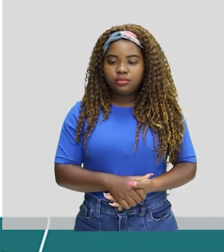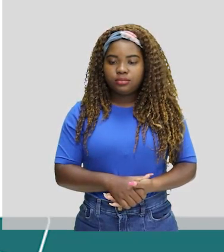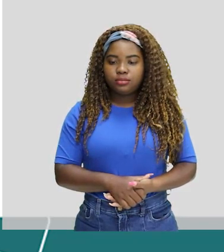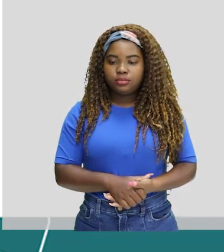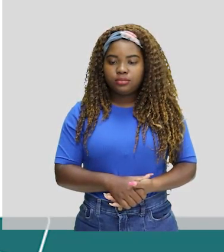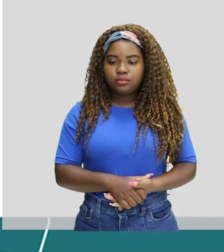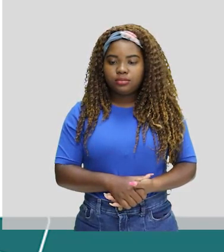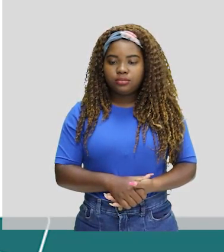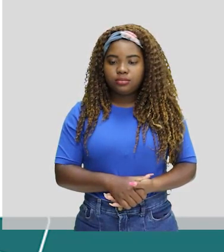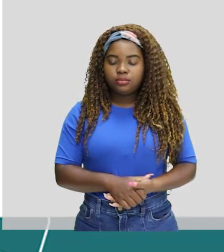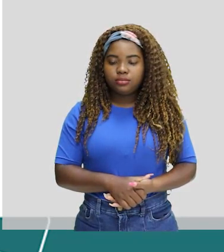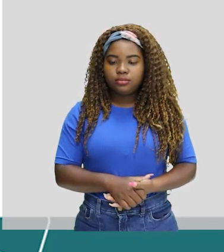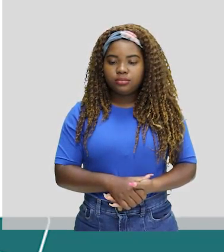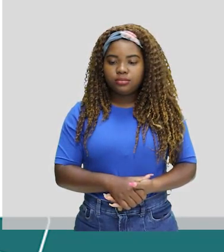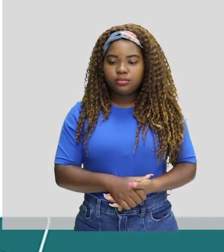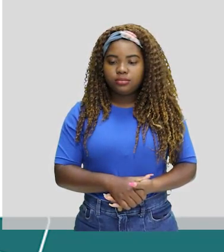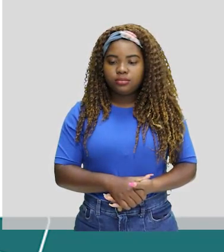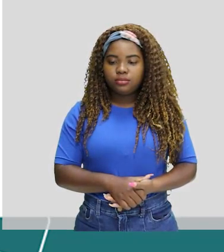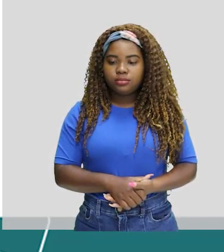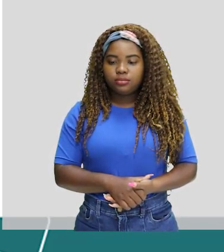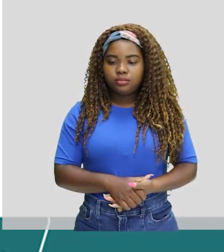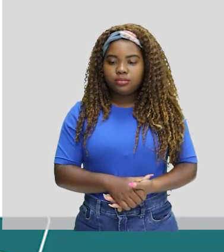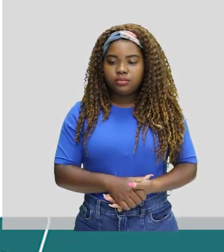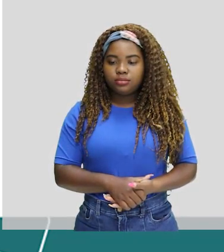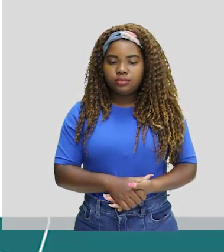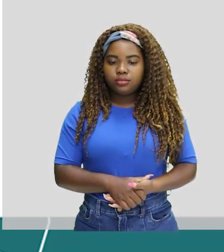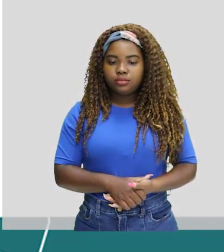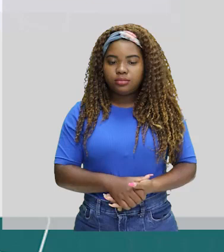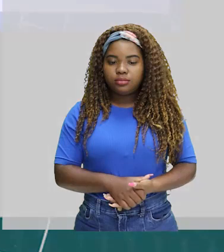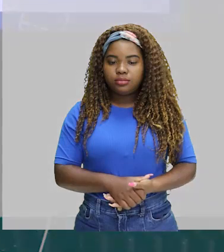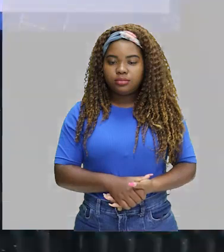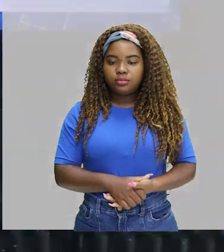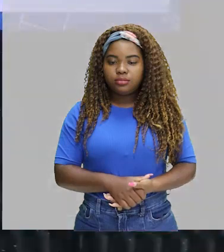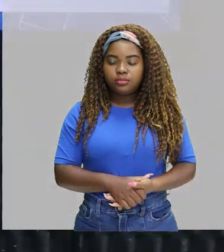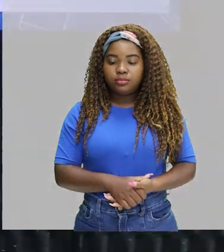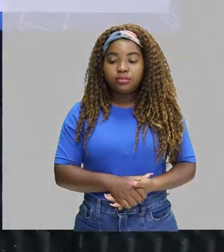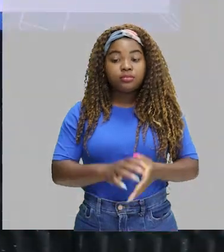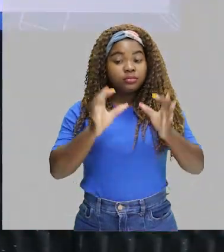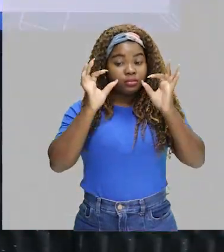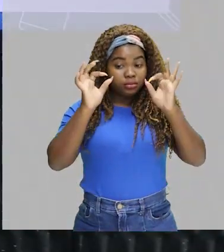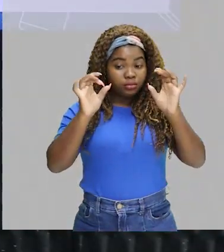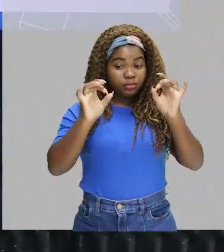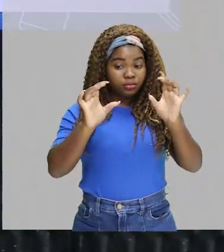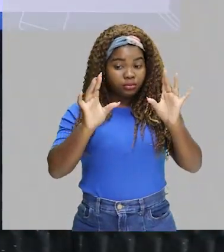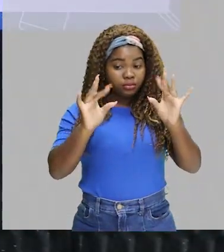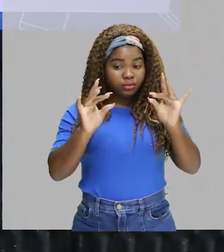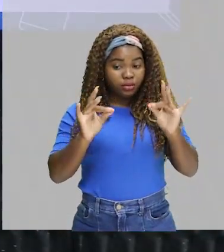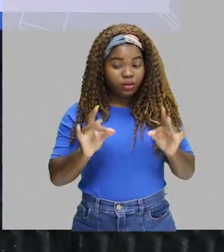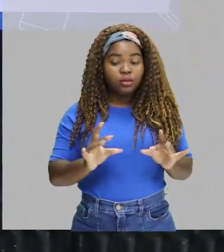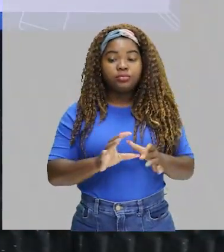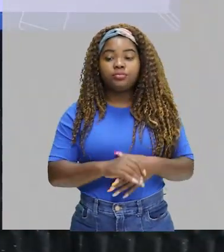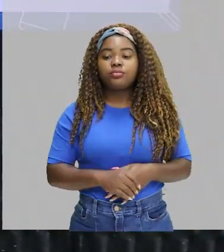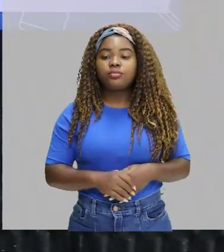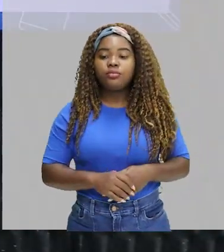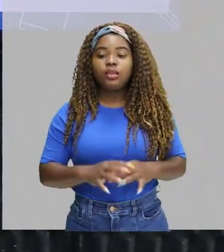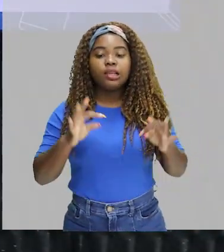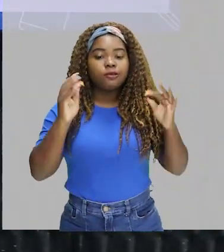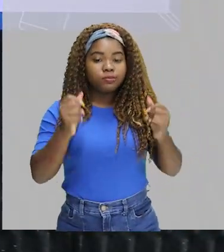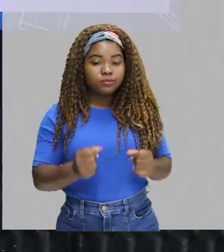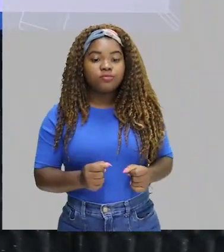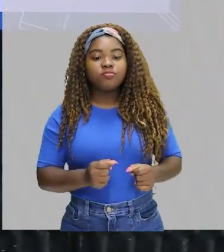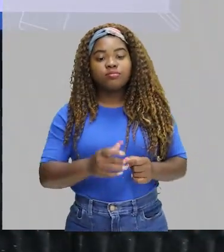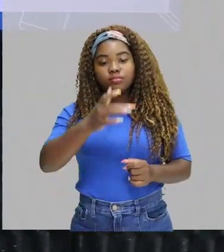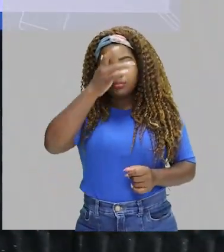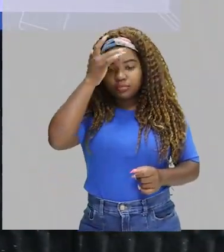maior quantidade de felicidade para todos aqueles que serão afetados. Preste atenção num detalhe aqui, ó. Para todos aqueles que